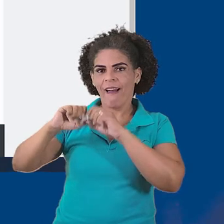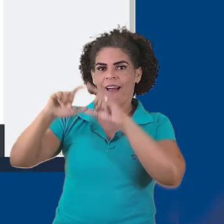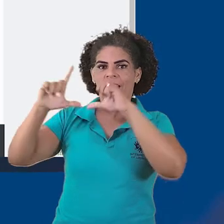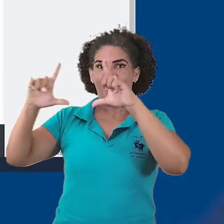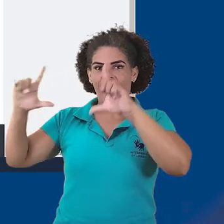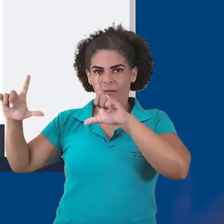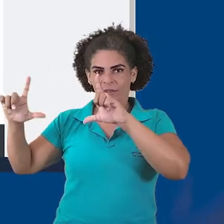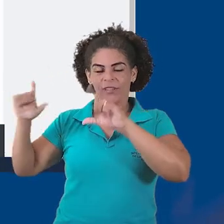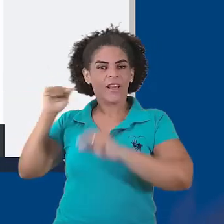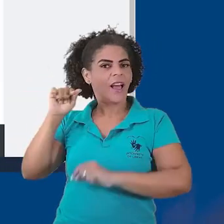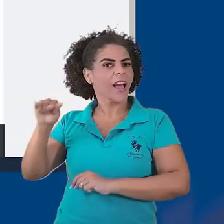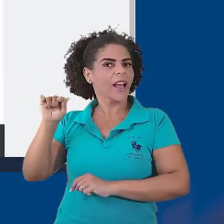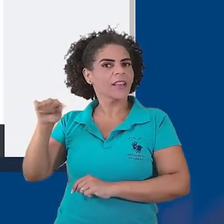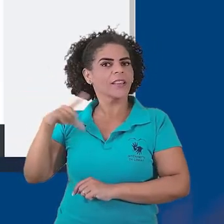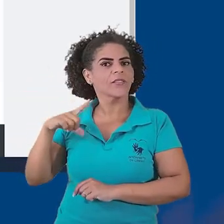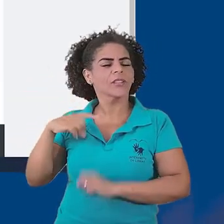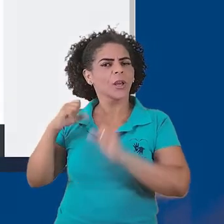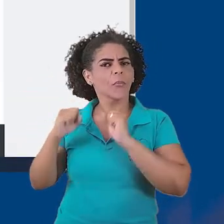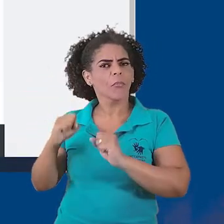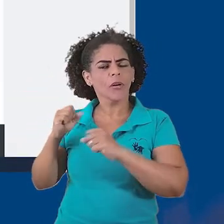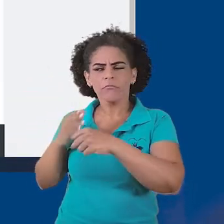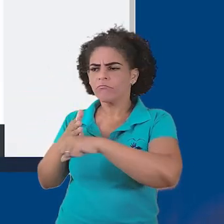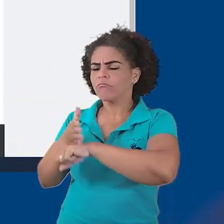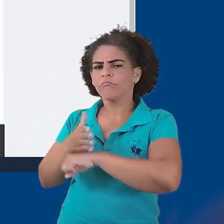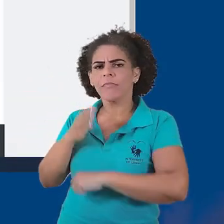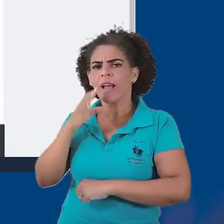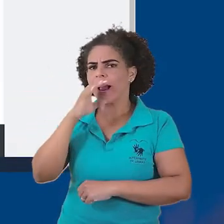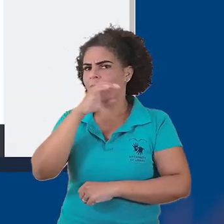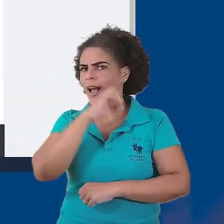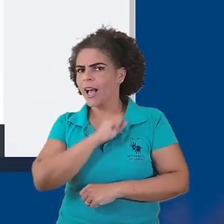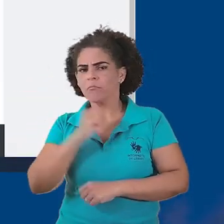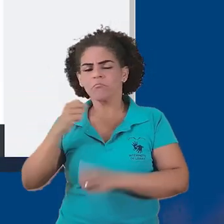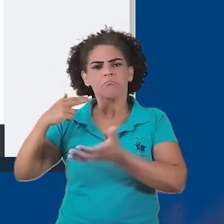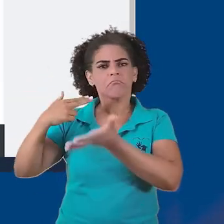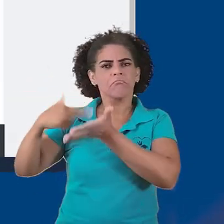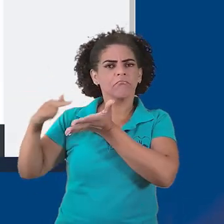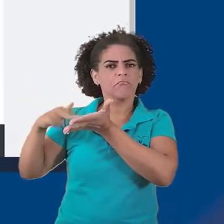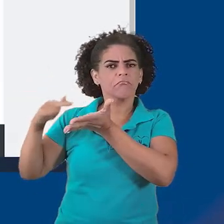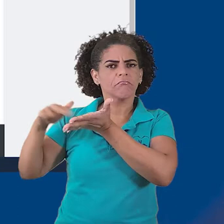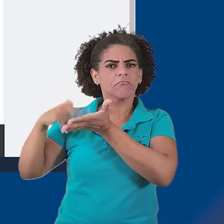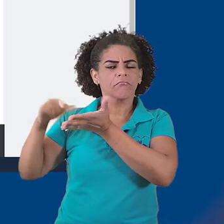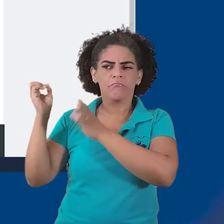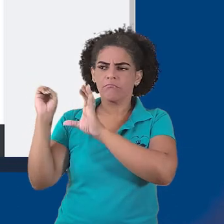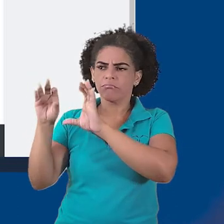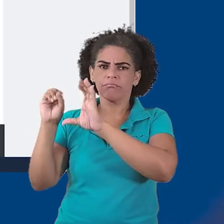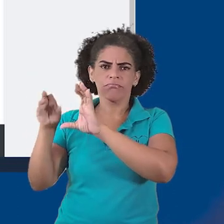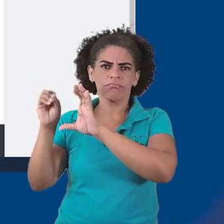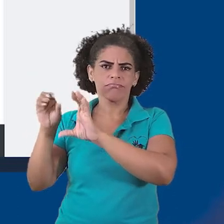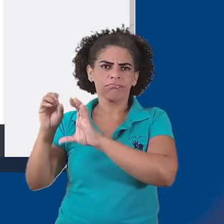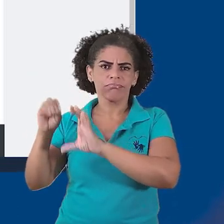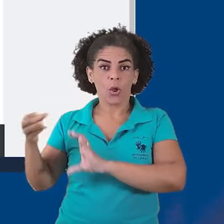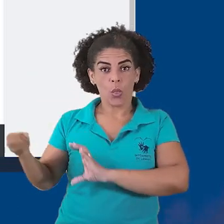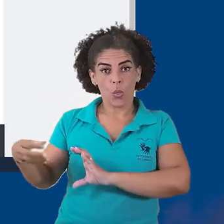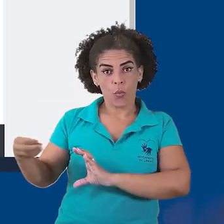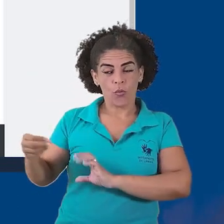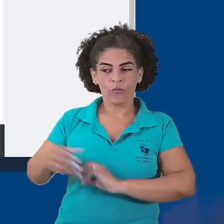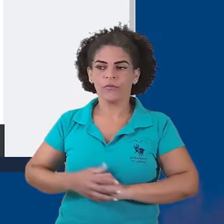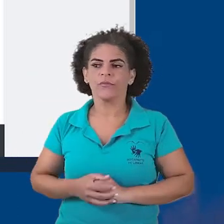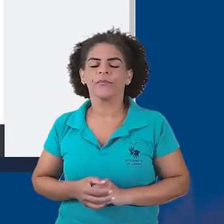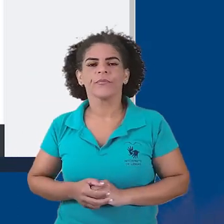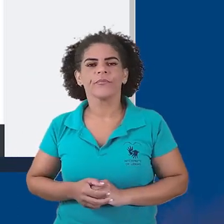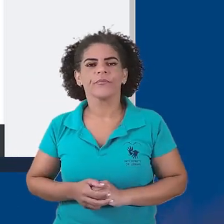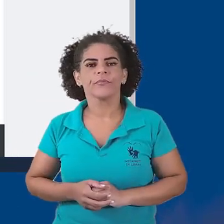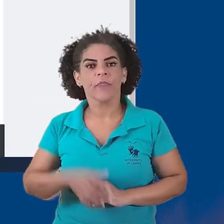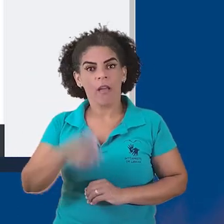abrir. Neste painel, podemos ter um acesso rápido a mensagens que foram enviadas